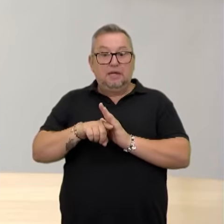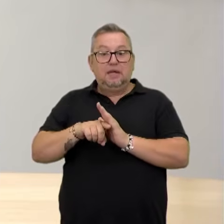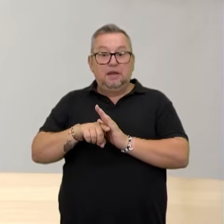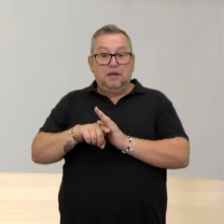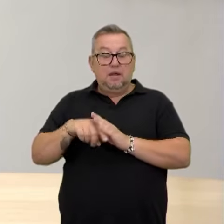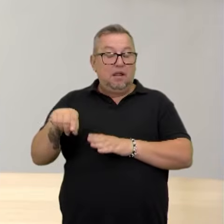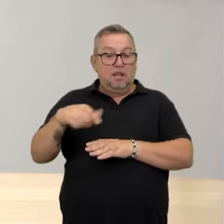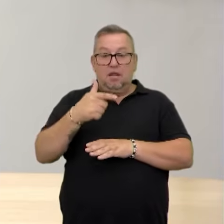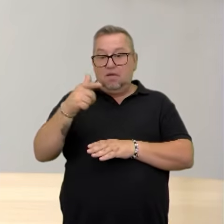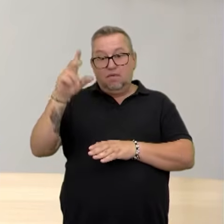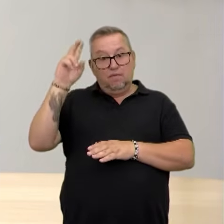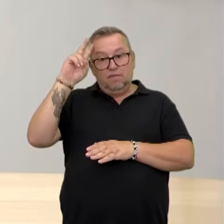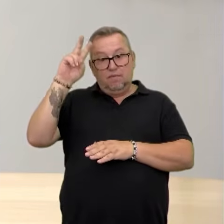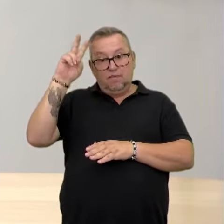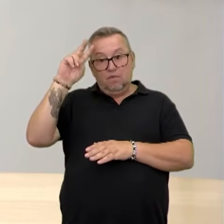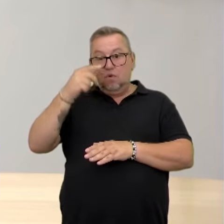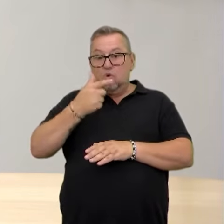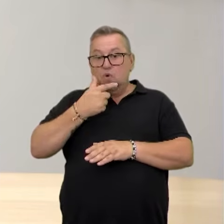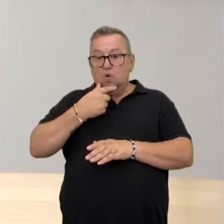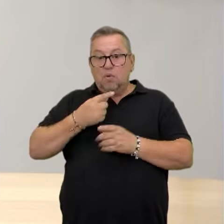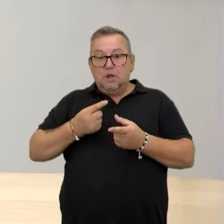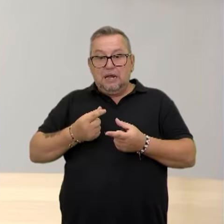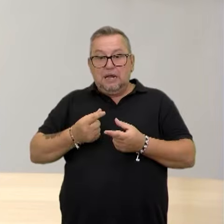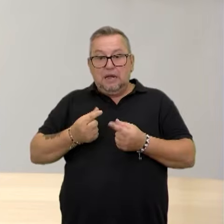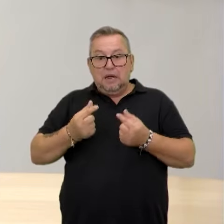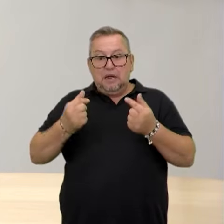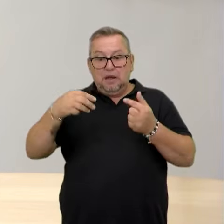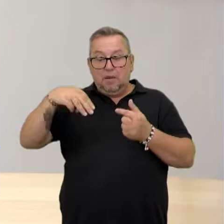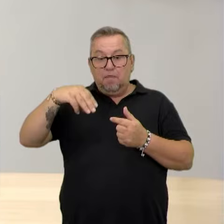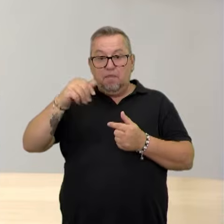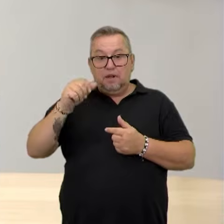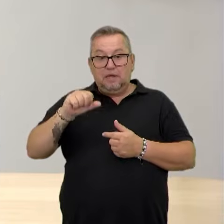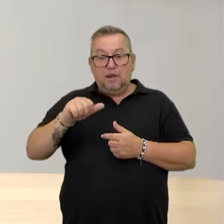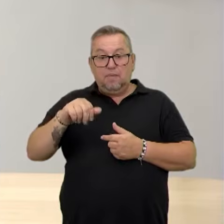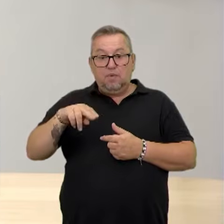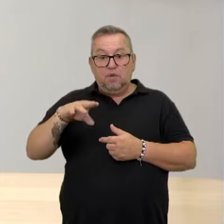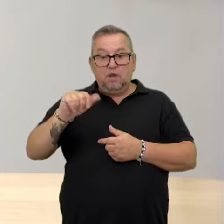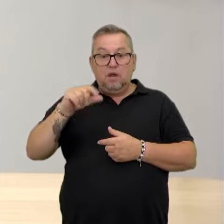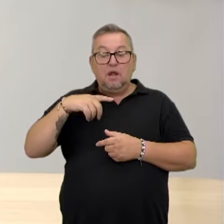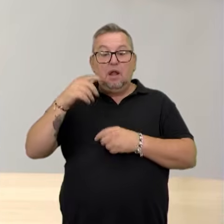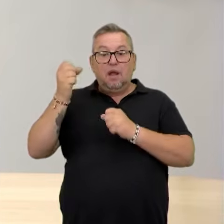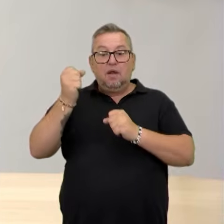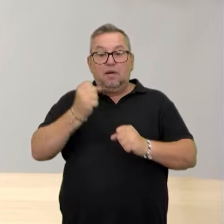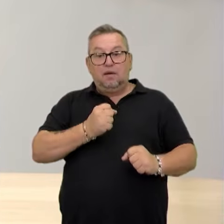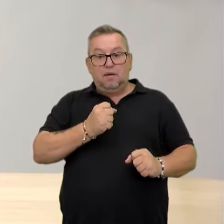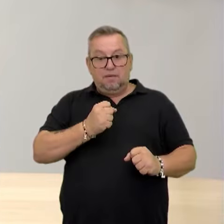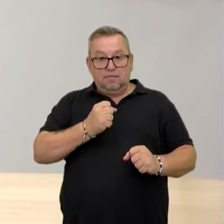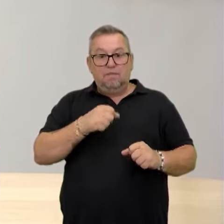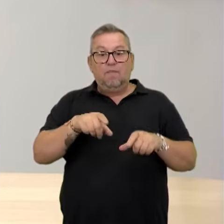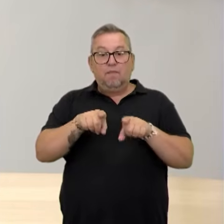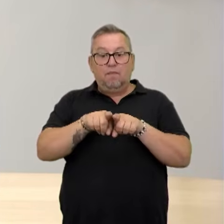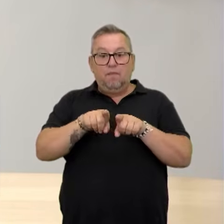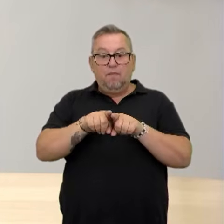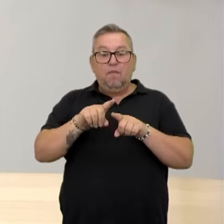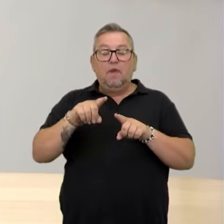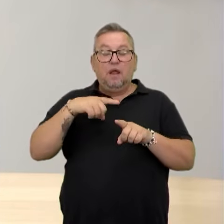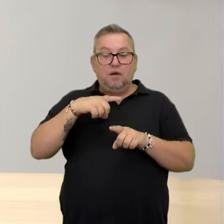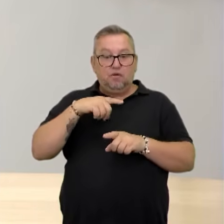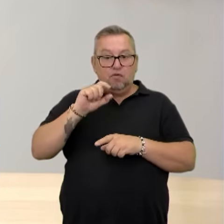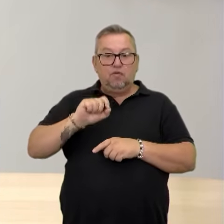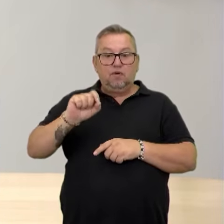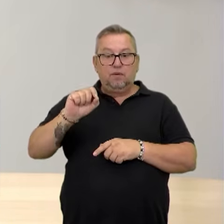vai existir na história um homem tão rico como Mansa Musa. Ele era o imperador ali do Império Mali, né? O Império Mali,